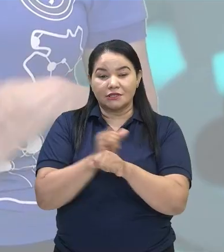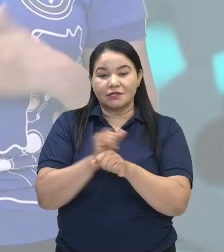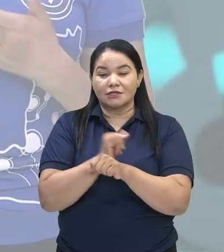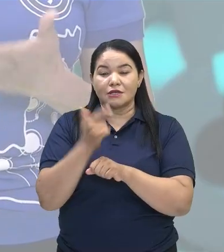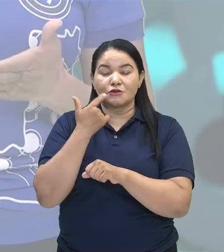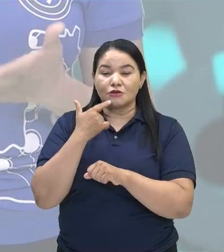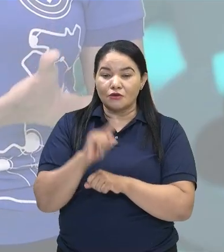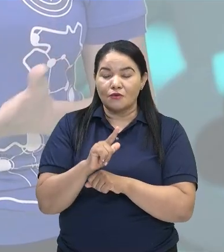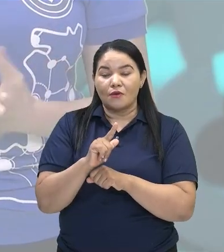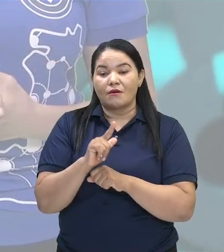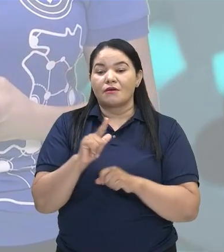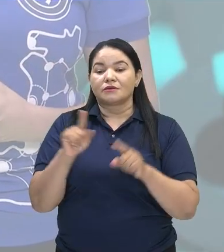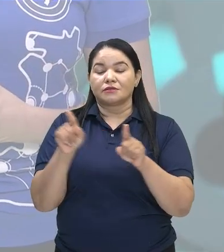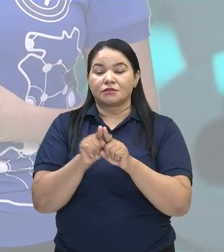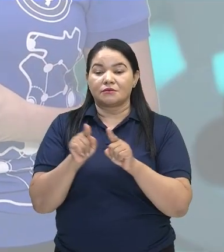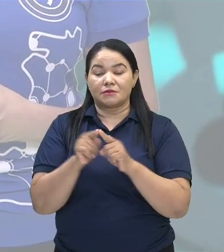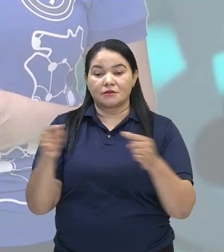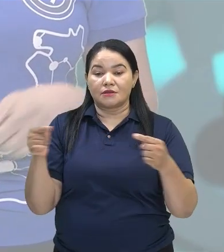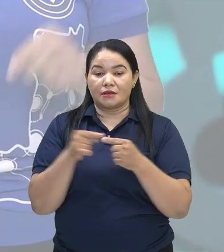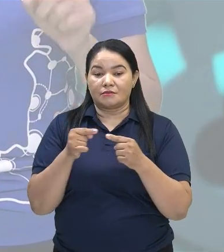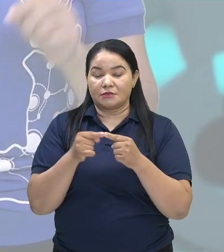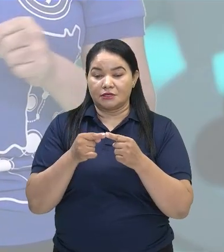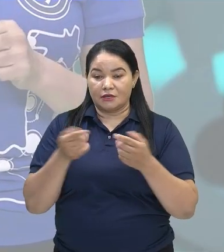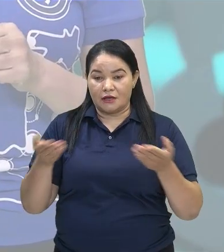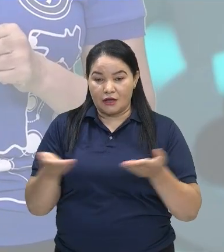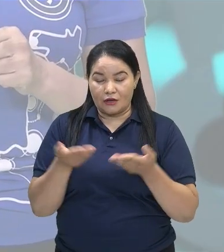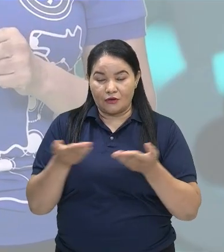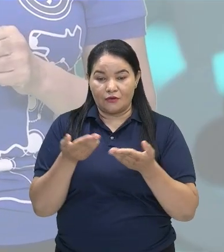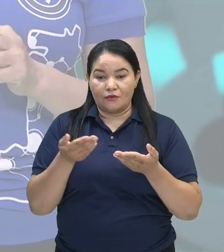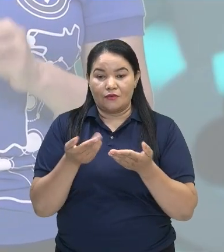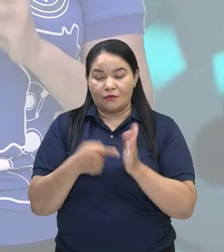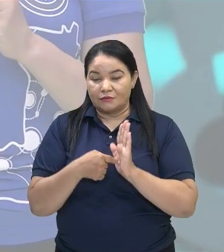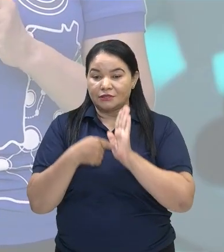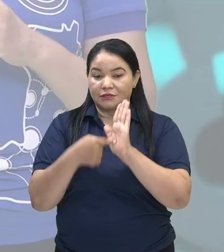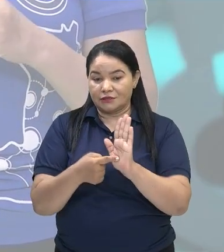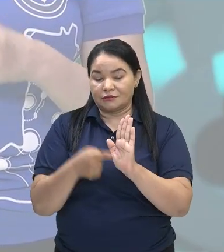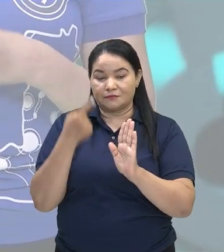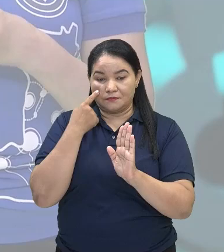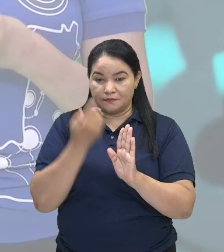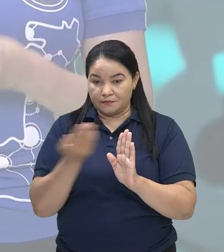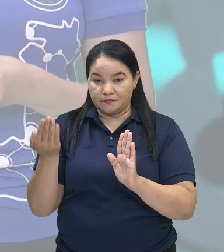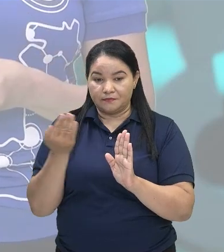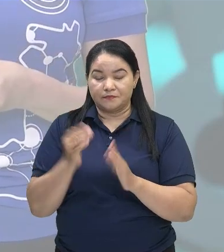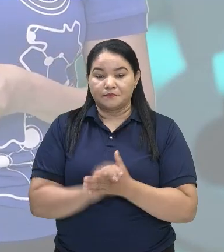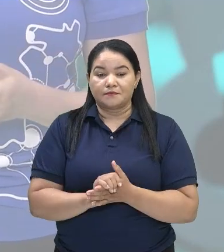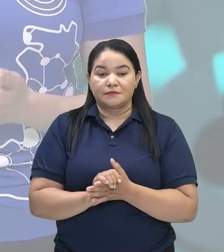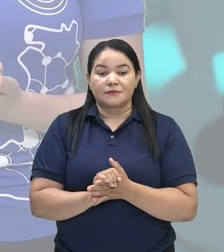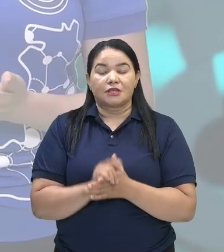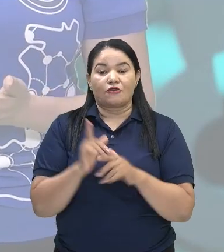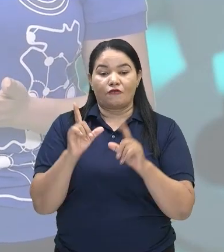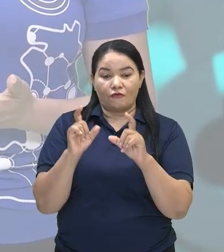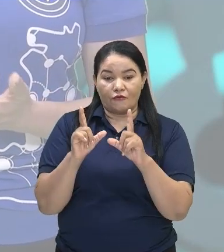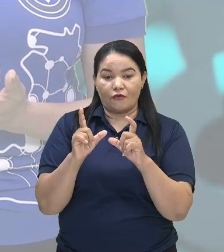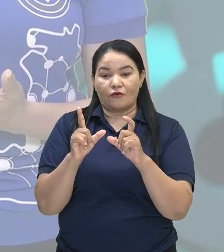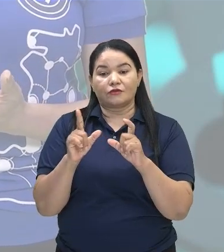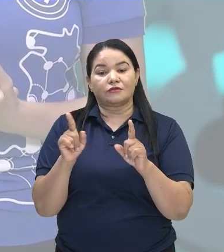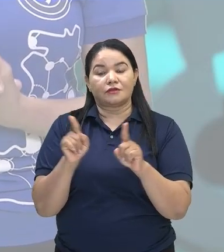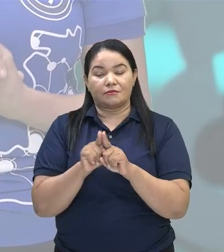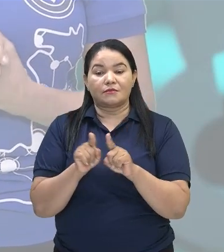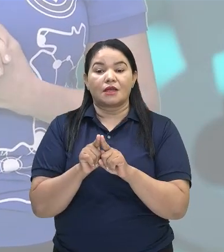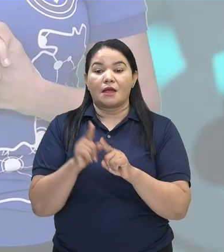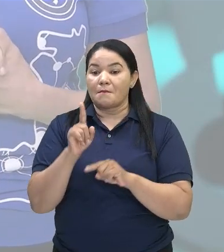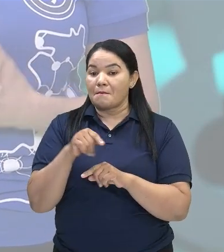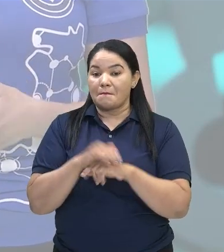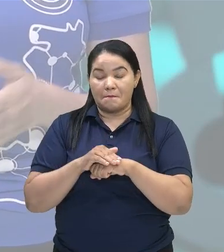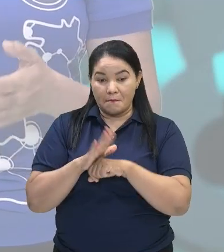linguagem, que é o que nós iremos apresentar aqui para vocês, que são fotos. Foto é muito importante para